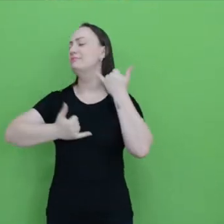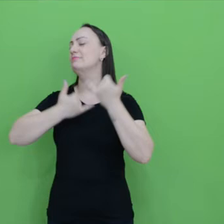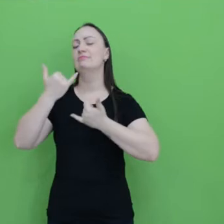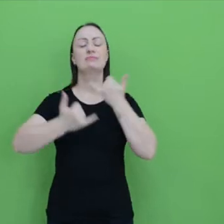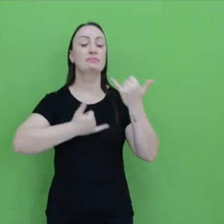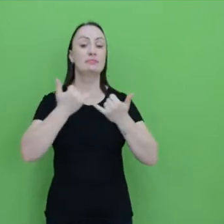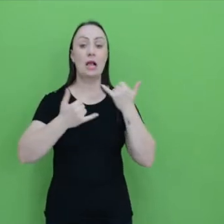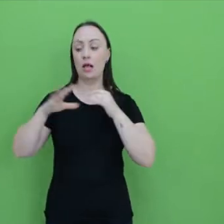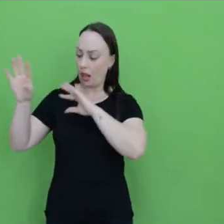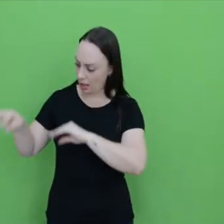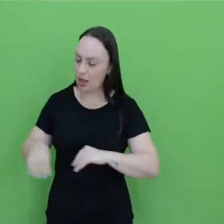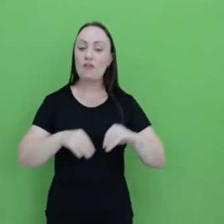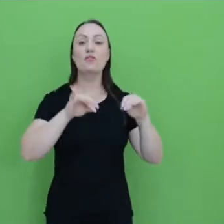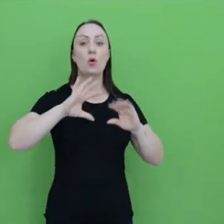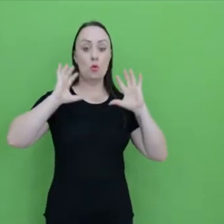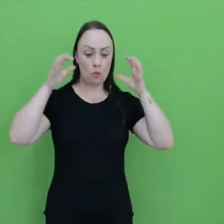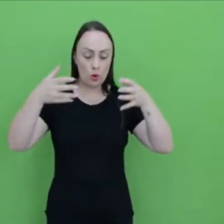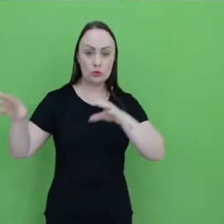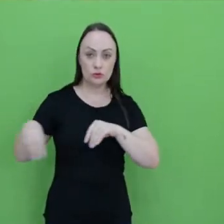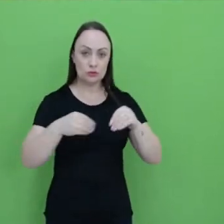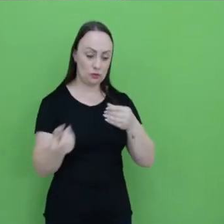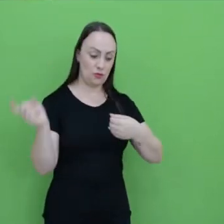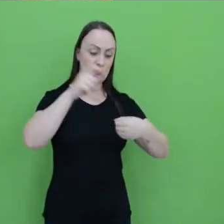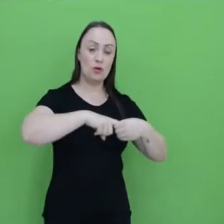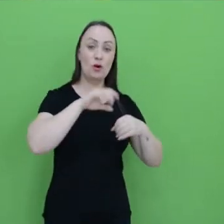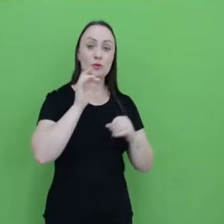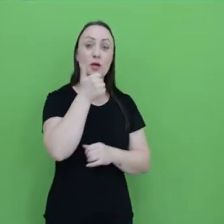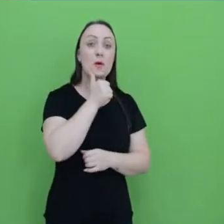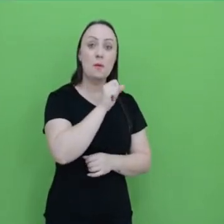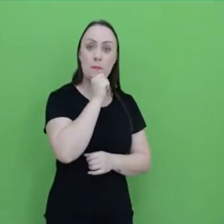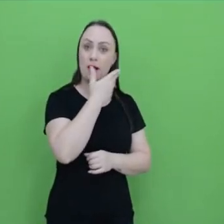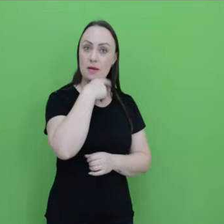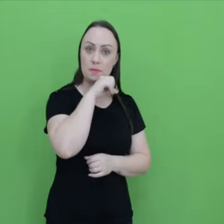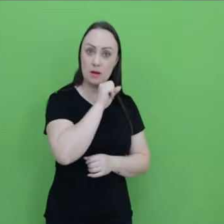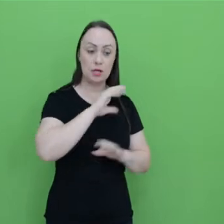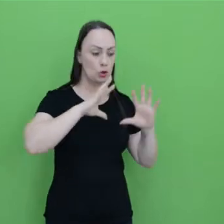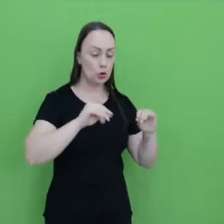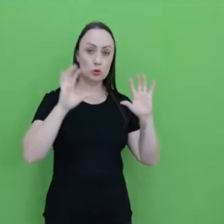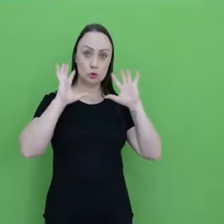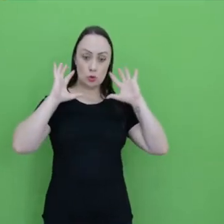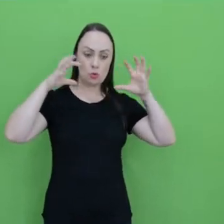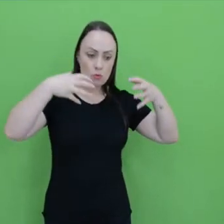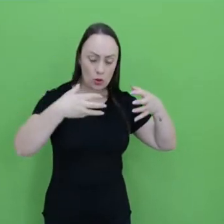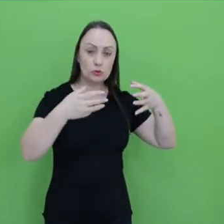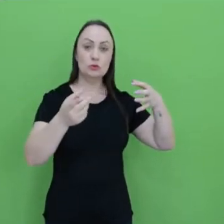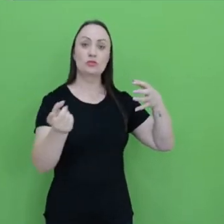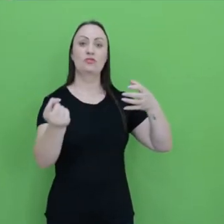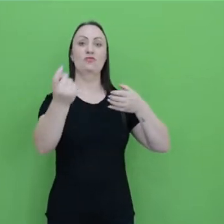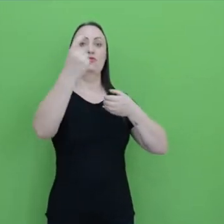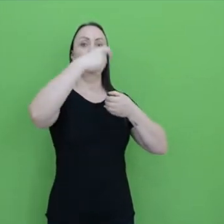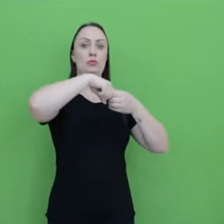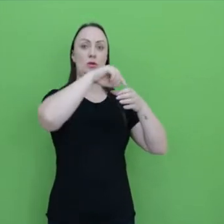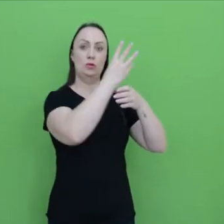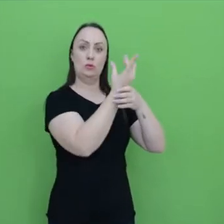despreocupadamente. Ela então levou a criatura para os seus pais e os monstros todos entraram nas